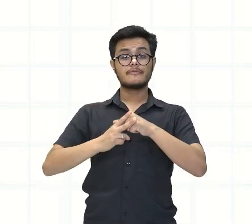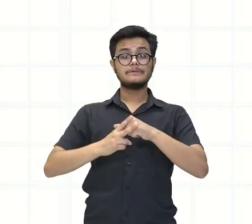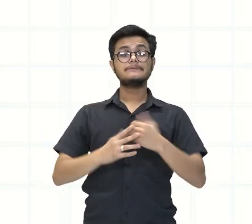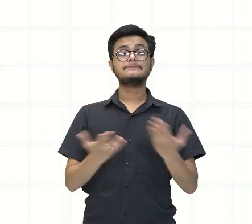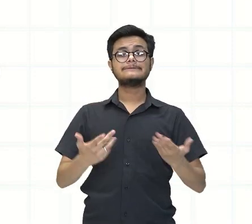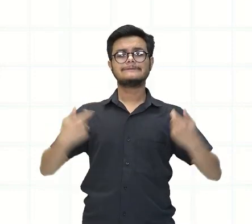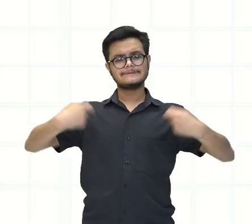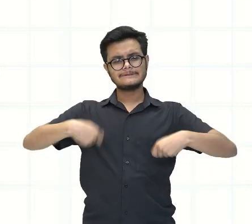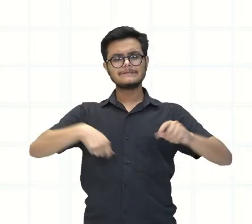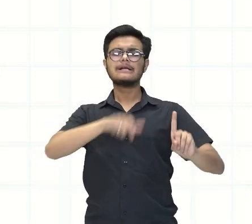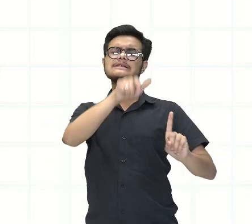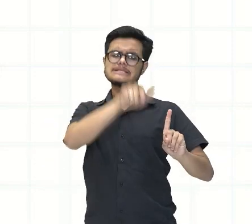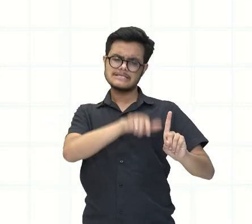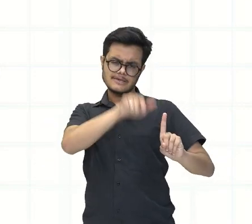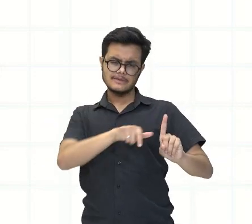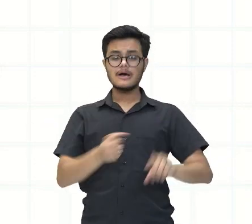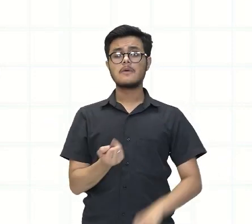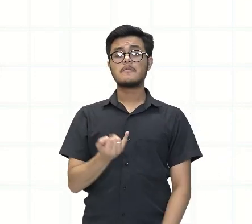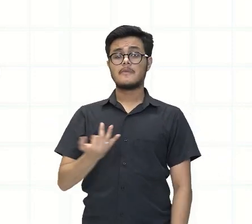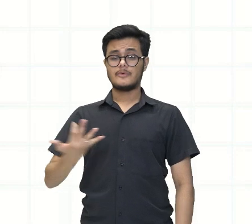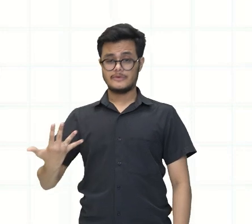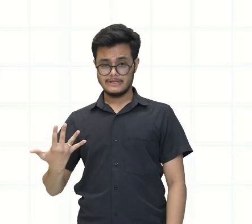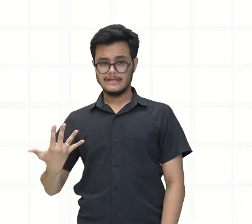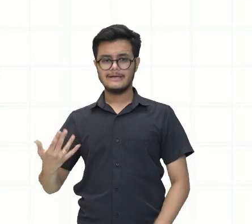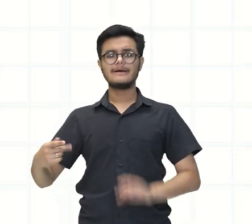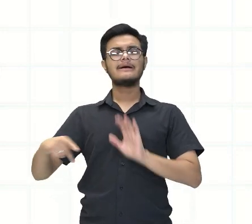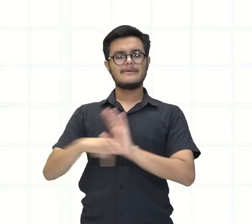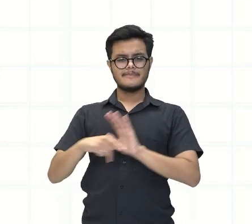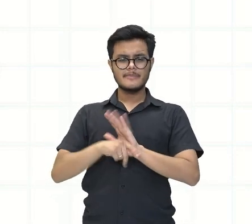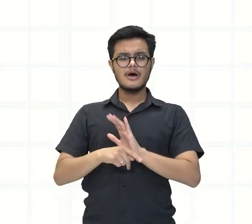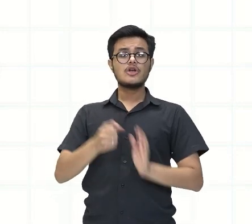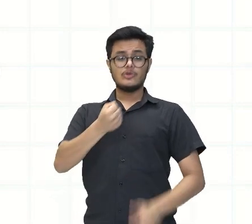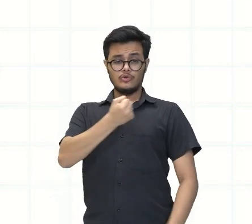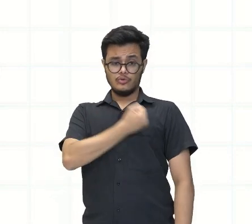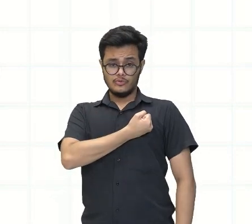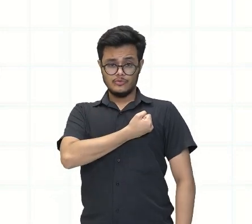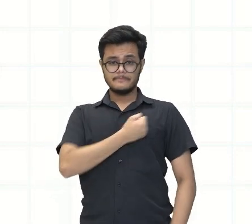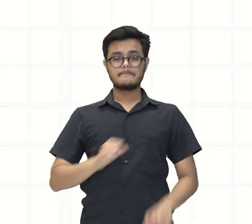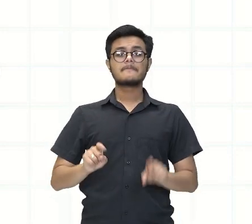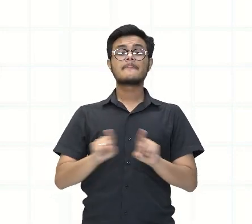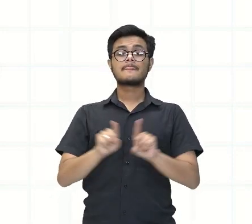são marcados em singular ou plural, que é a marca de número, e em